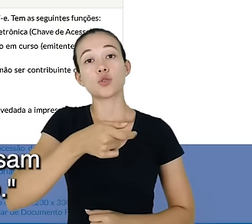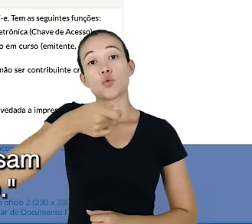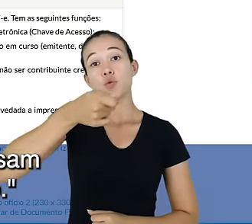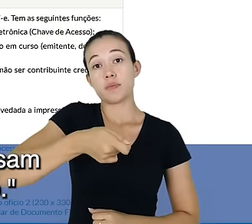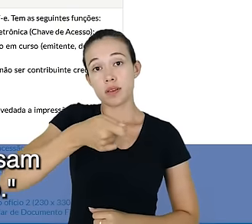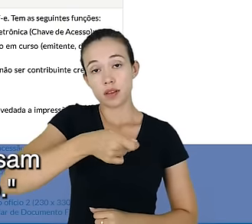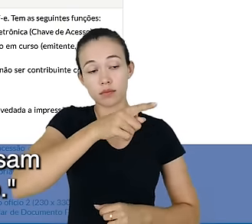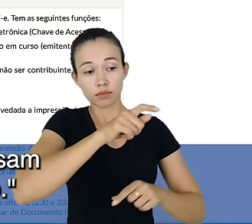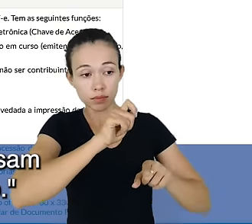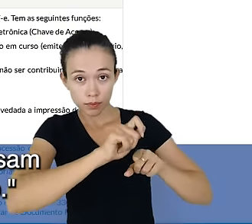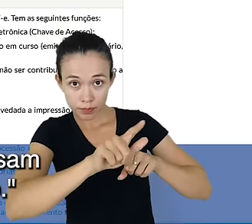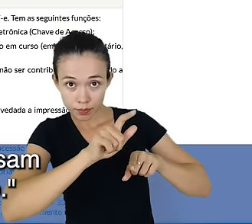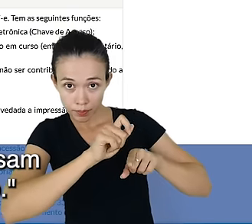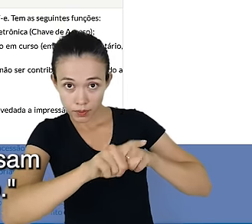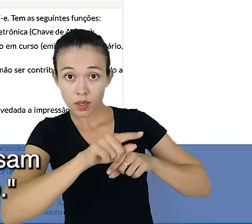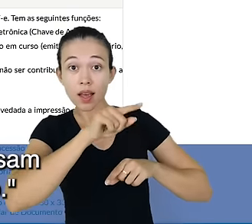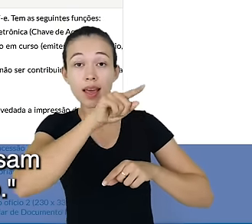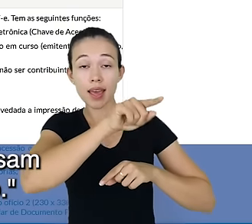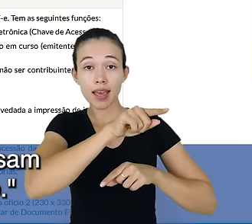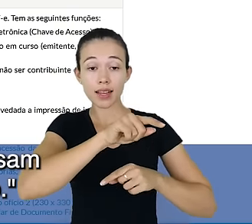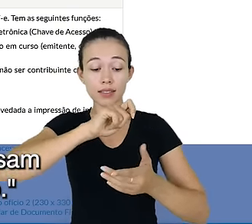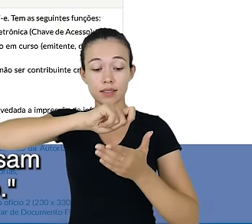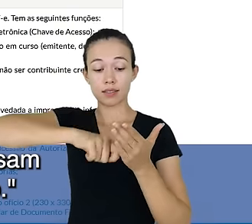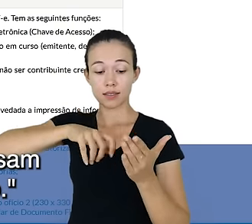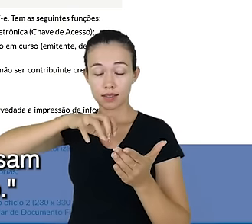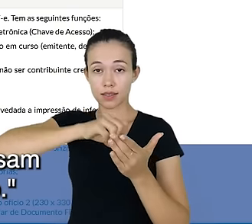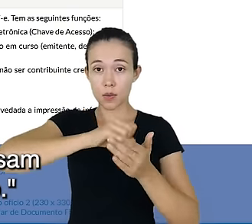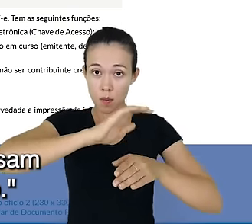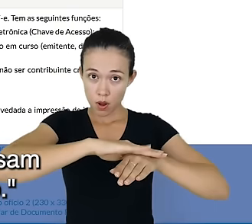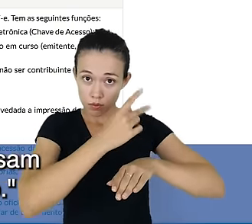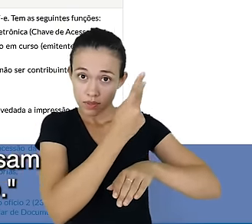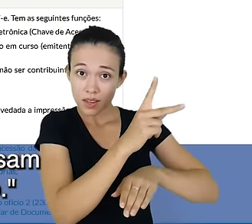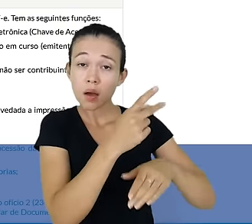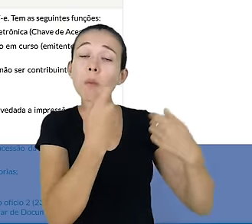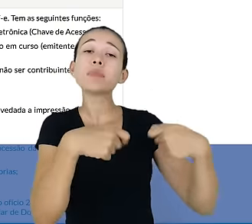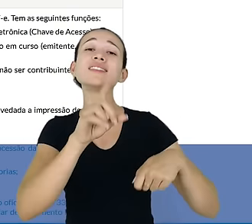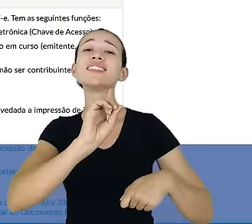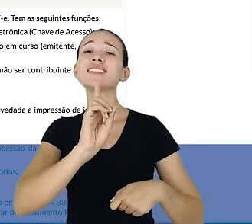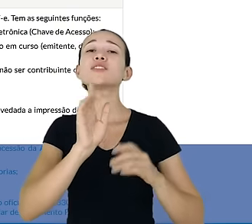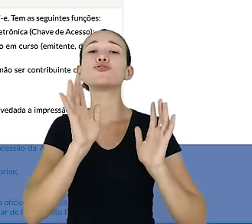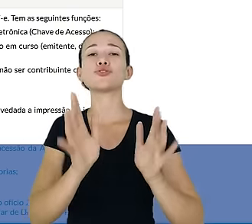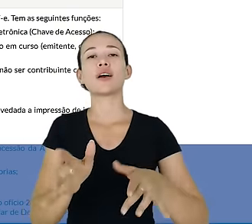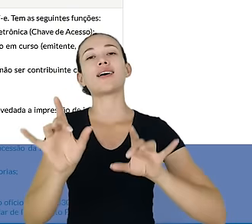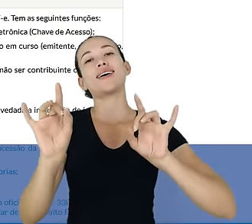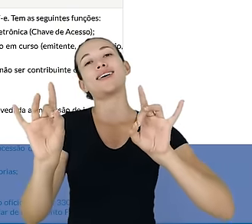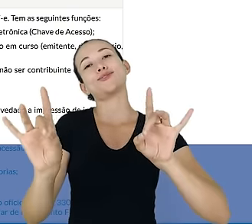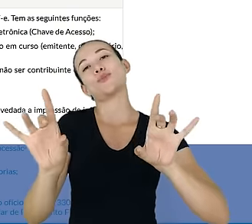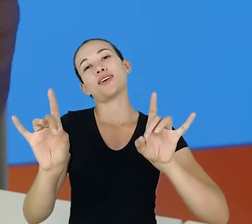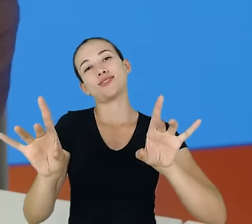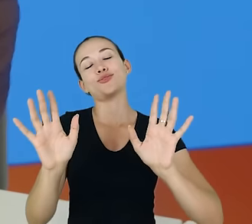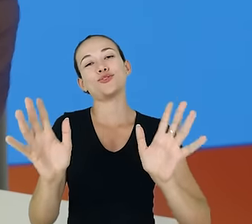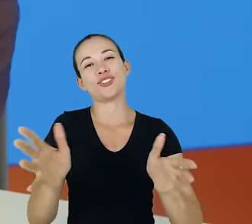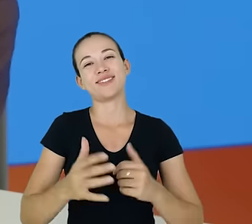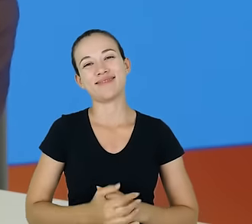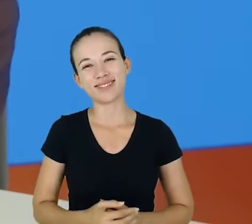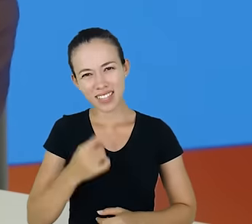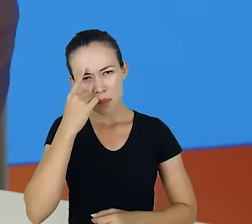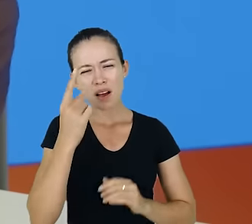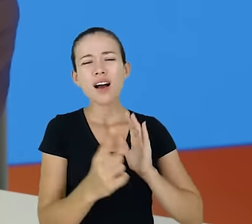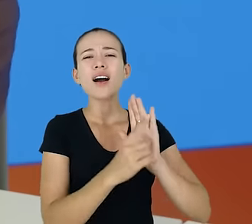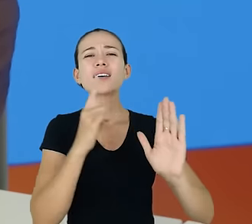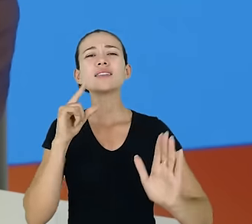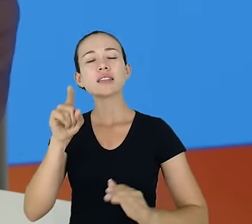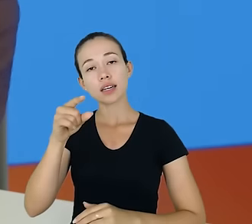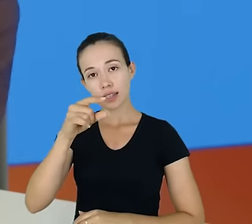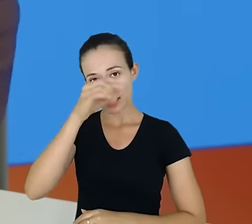automaticamente de ofício e não precisa solicitar o credenciamento voluntário ou seja antes o cliente ligava pra gente muito